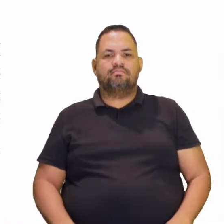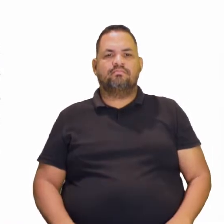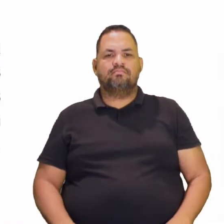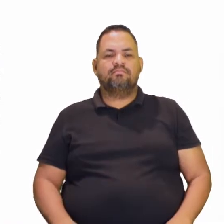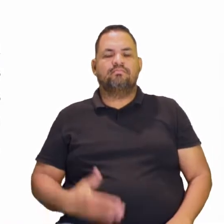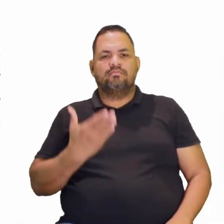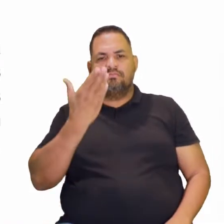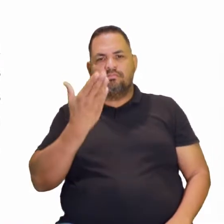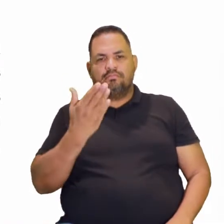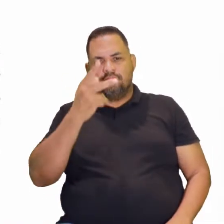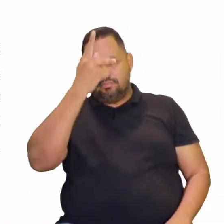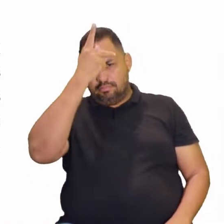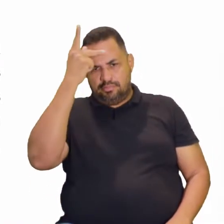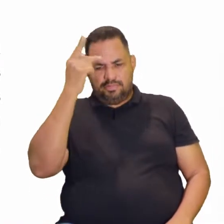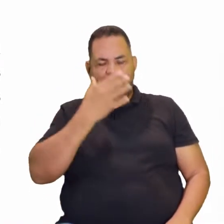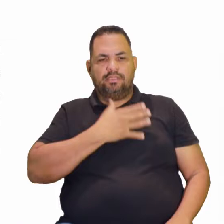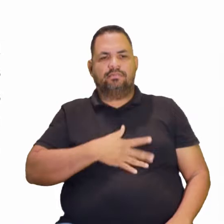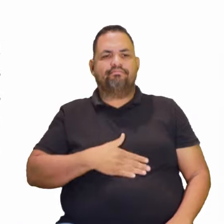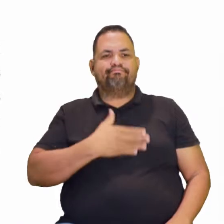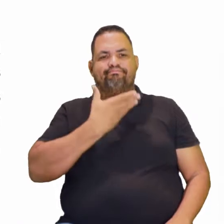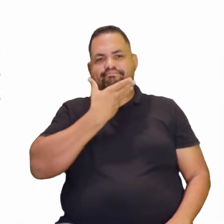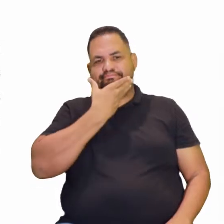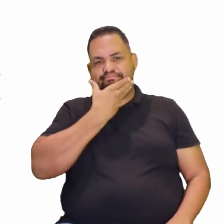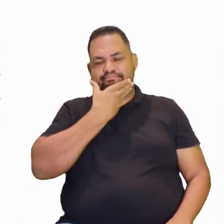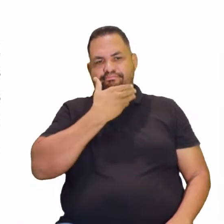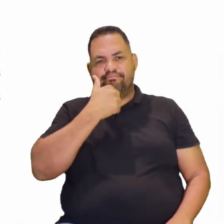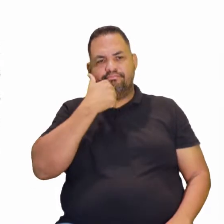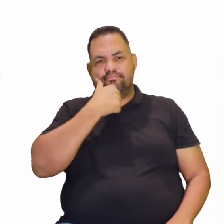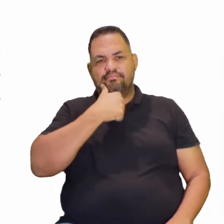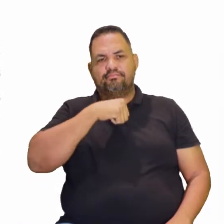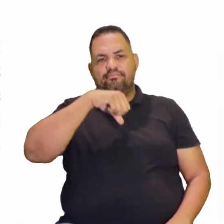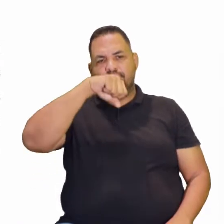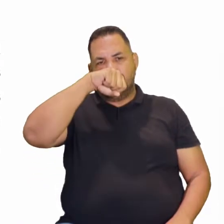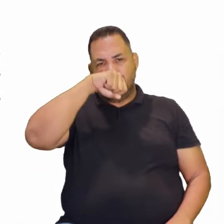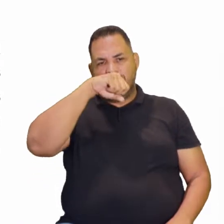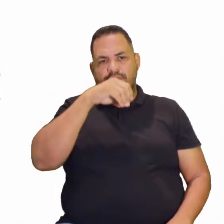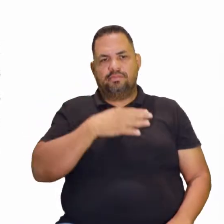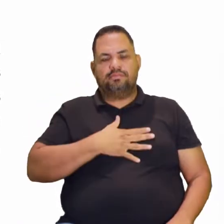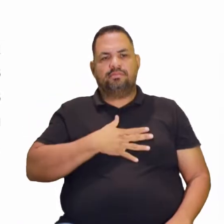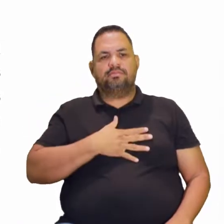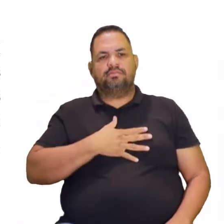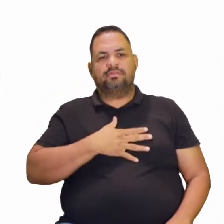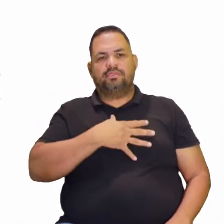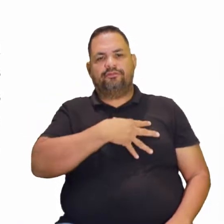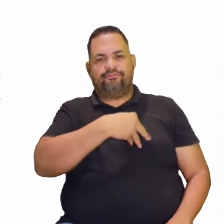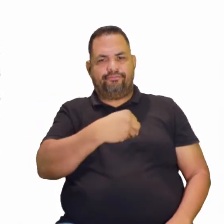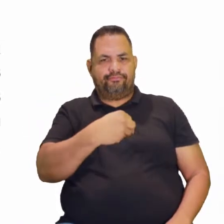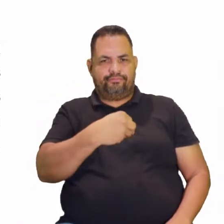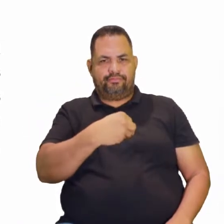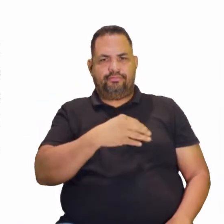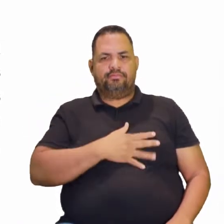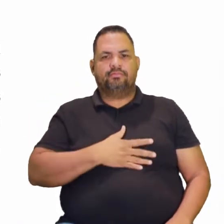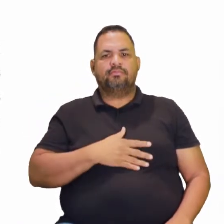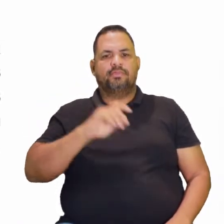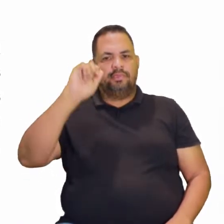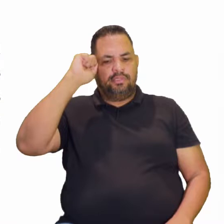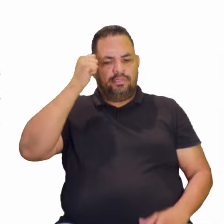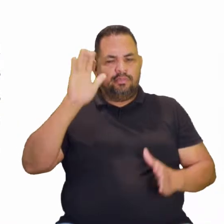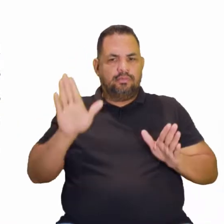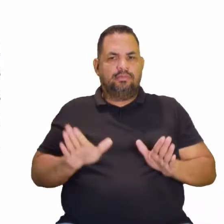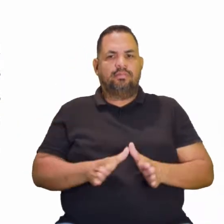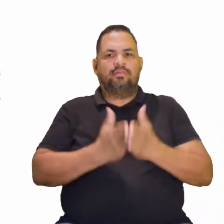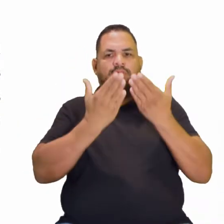figuras oprimidas, mãe e filho, negros e pobres. Ou seja, nesse caso aí, é uma espécie